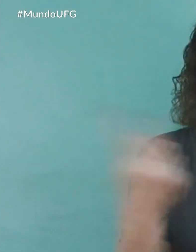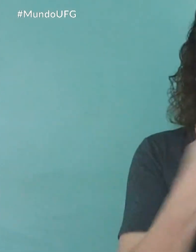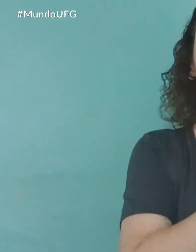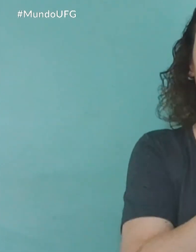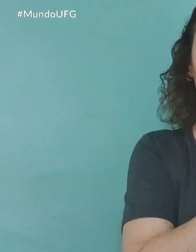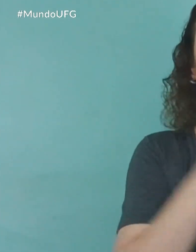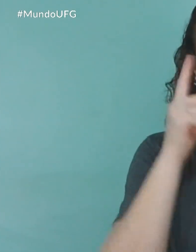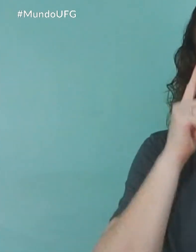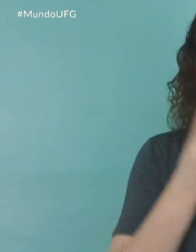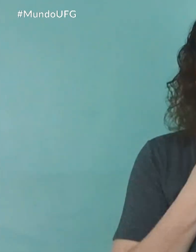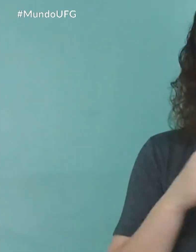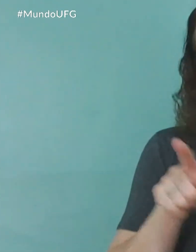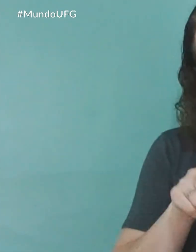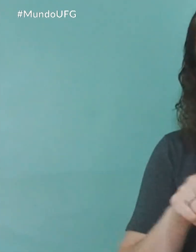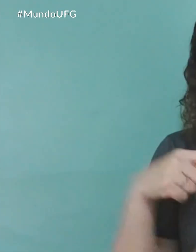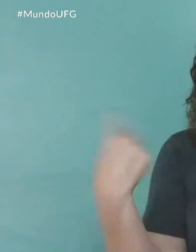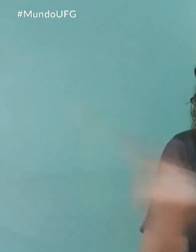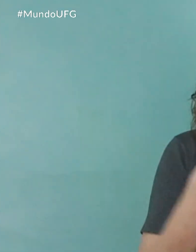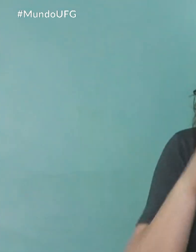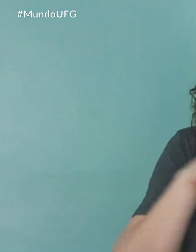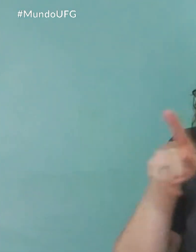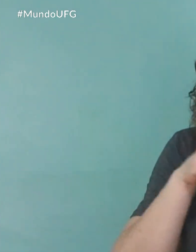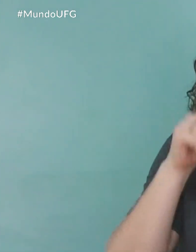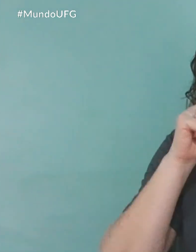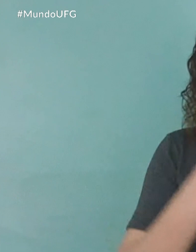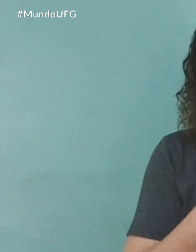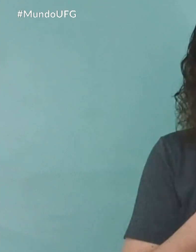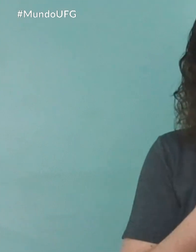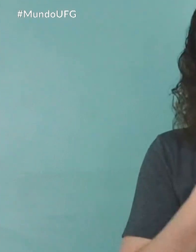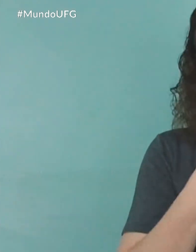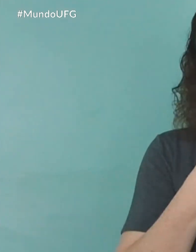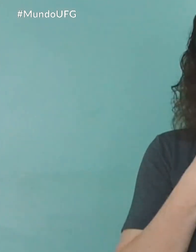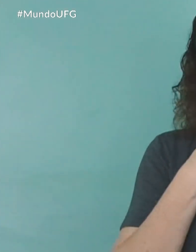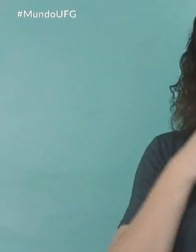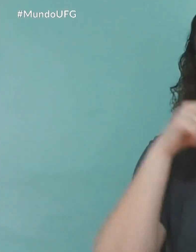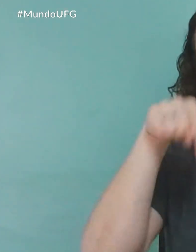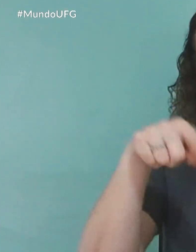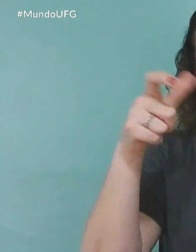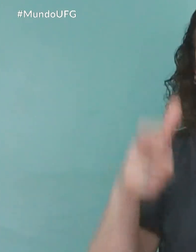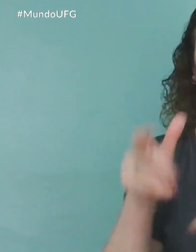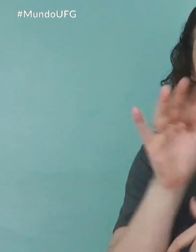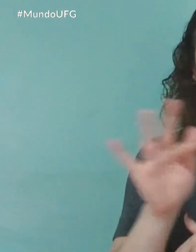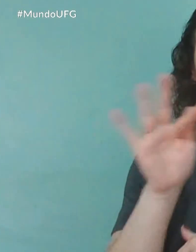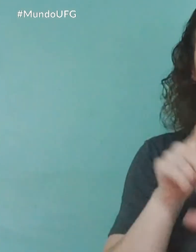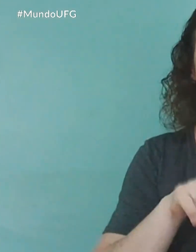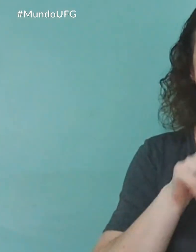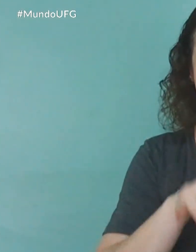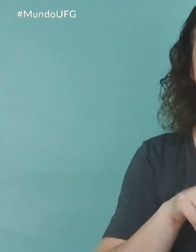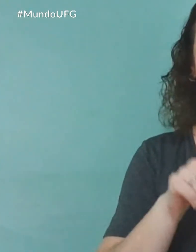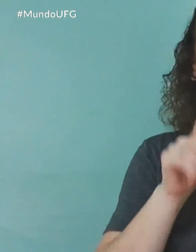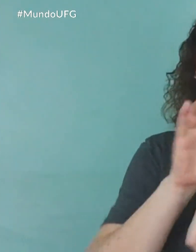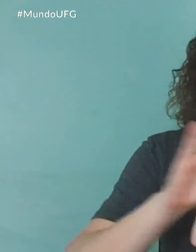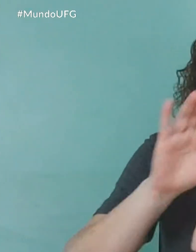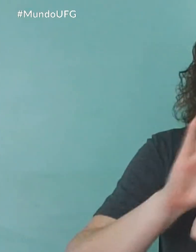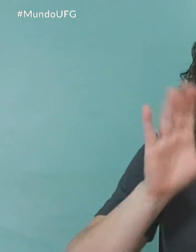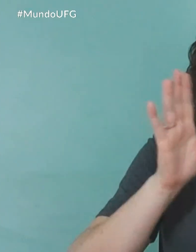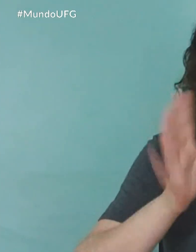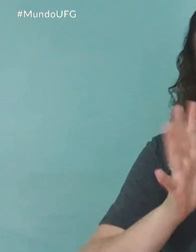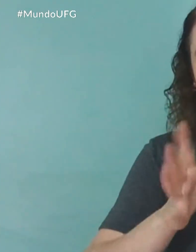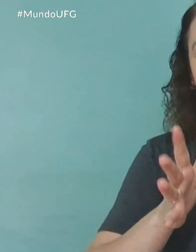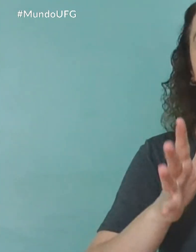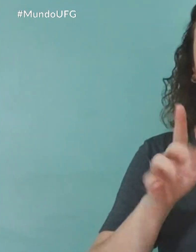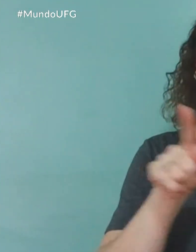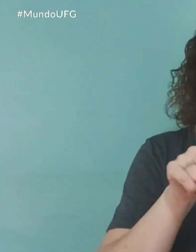Isso contribui muito para nós, enquanto alunos, nós, enquanto professores surdos, na Faculdade